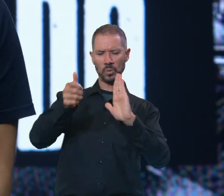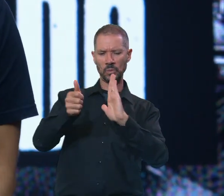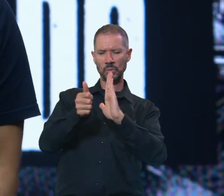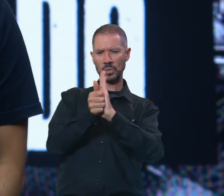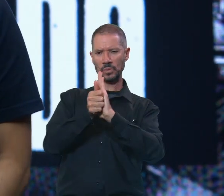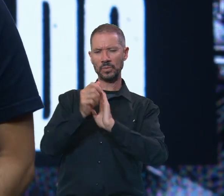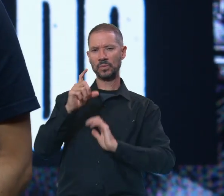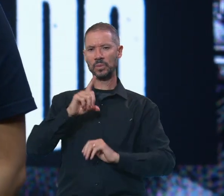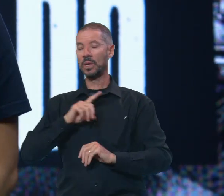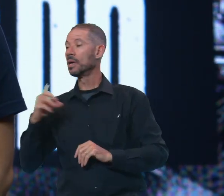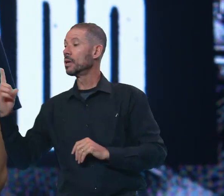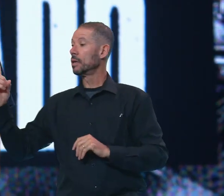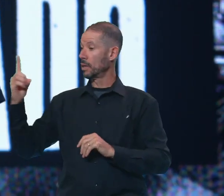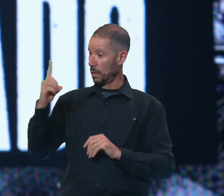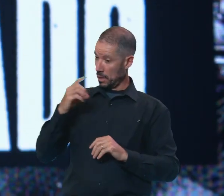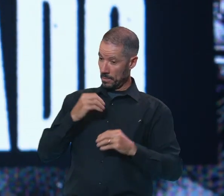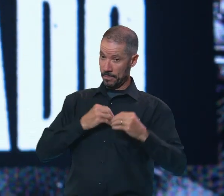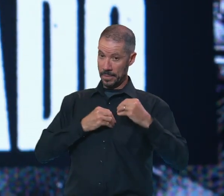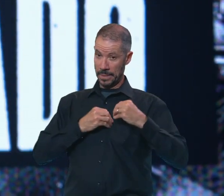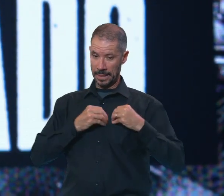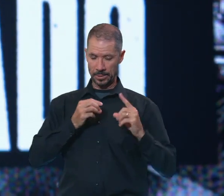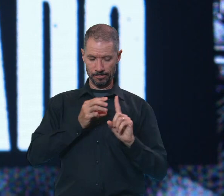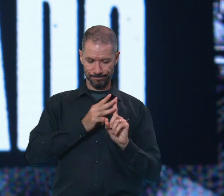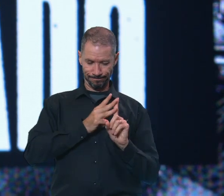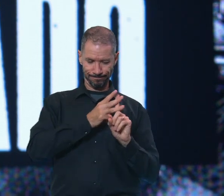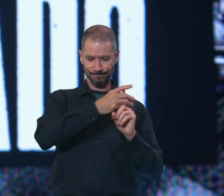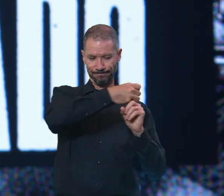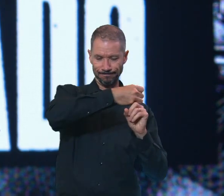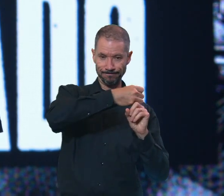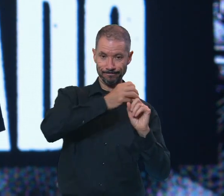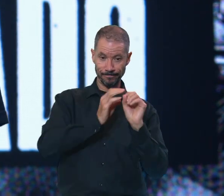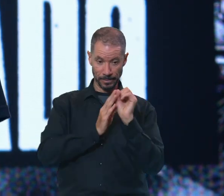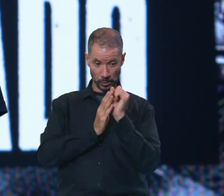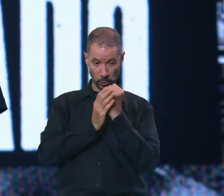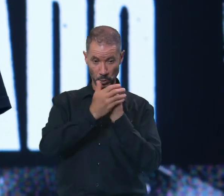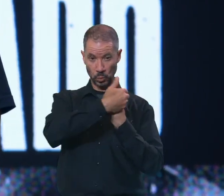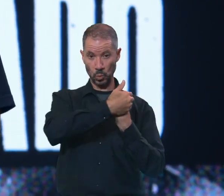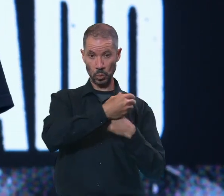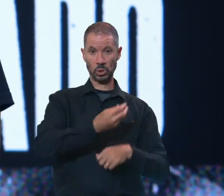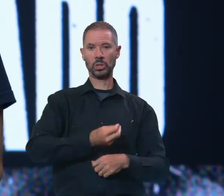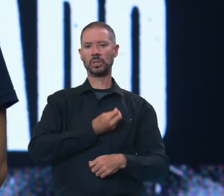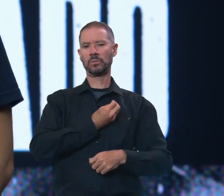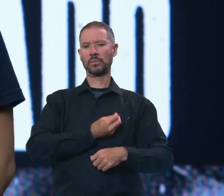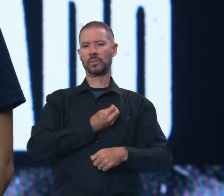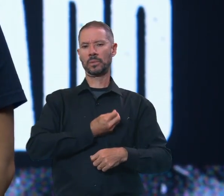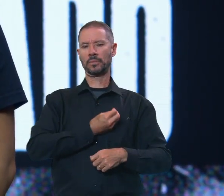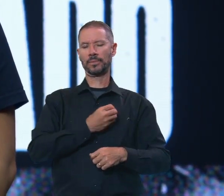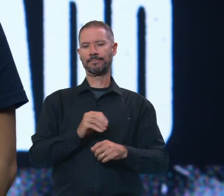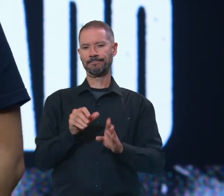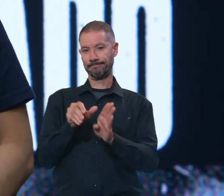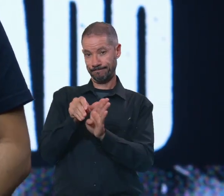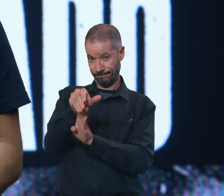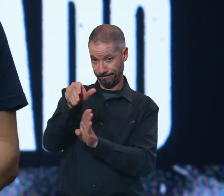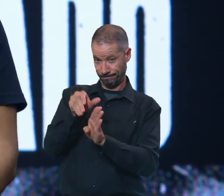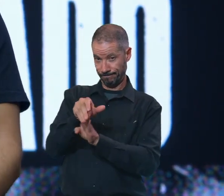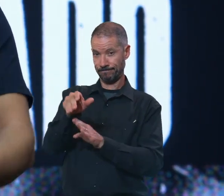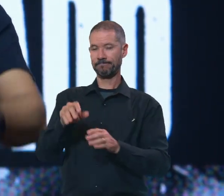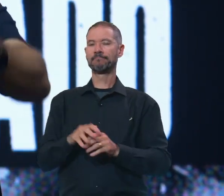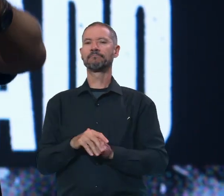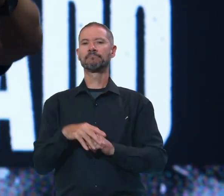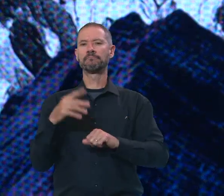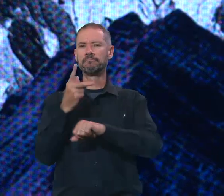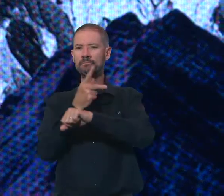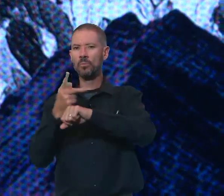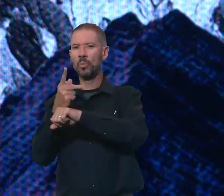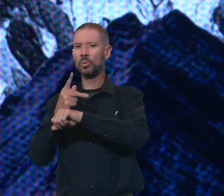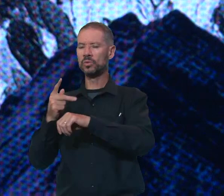que tem falado sobre pecados ocultos e coisas escondidas na vida. Meu irmão, busca um